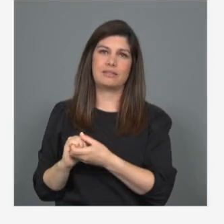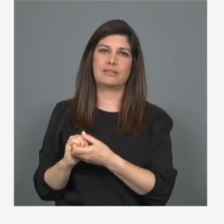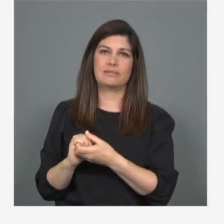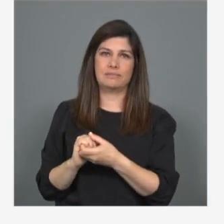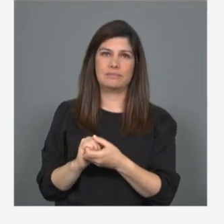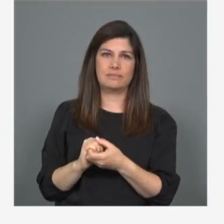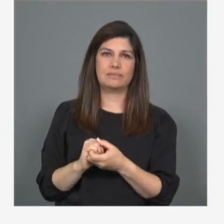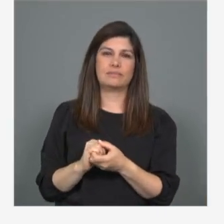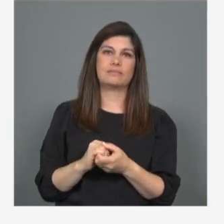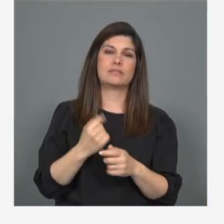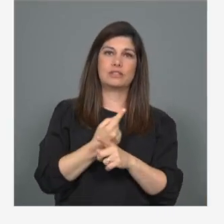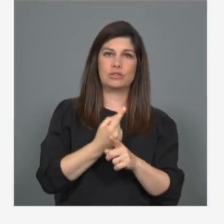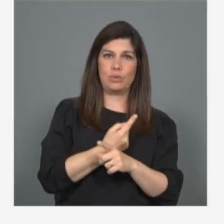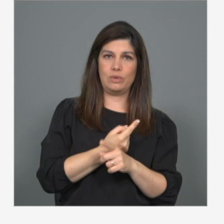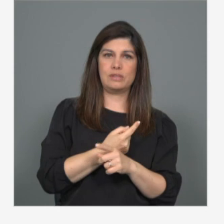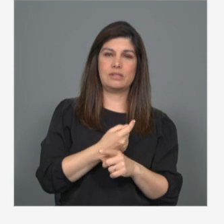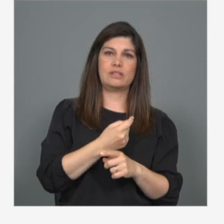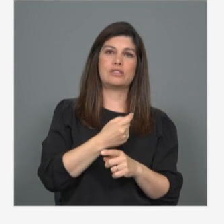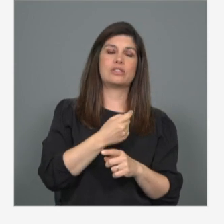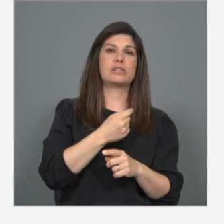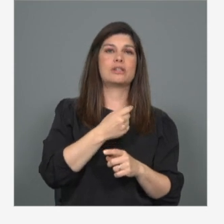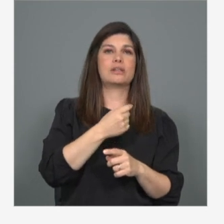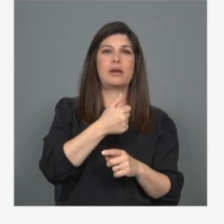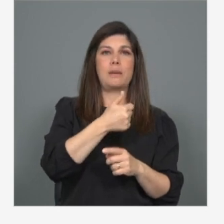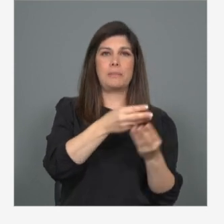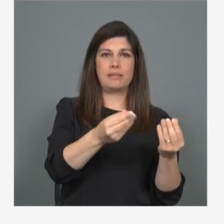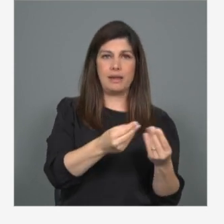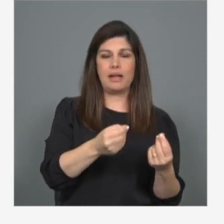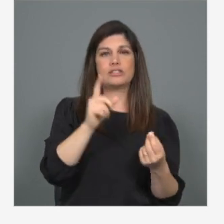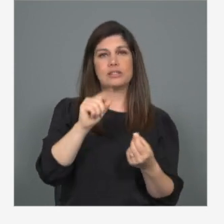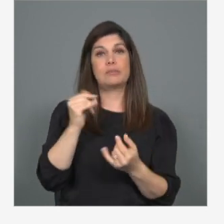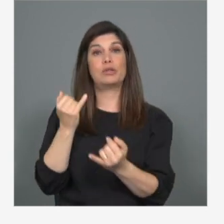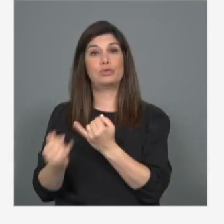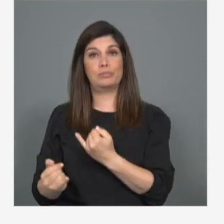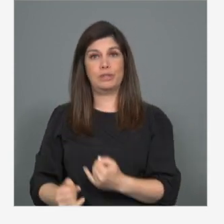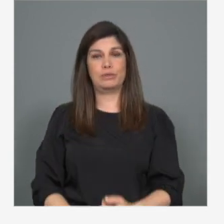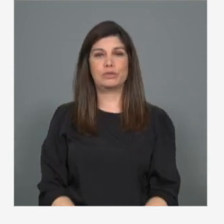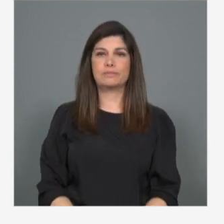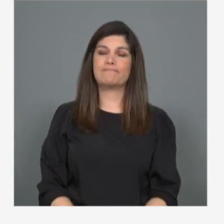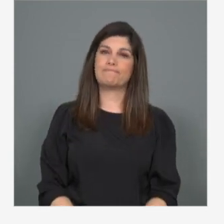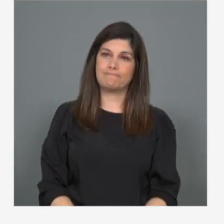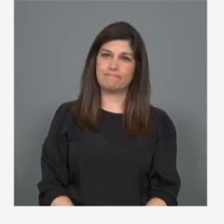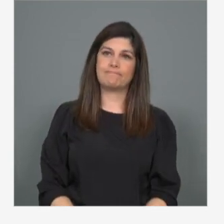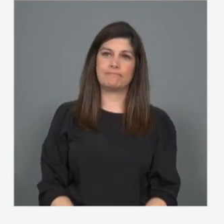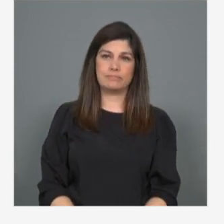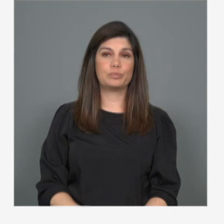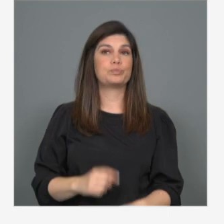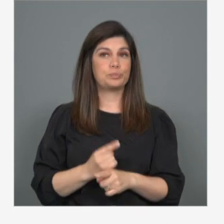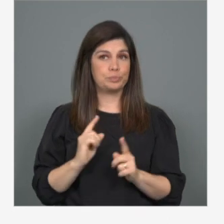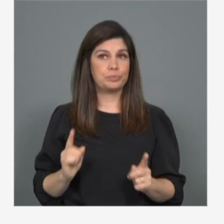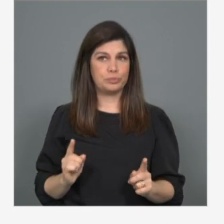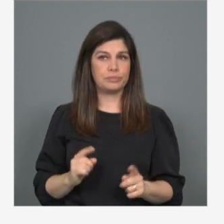seja nos bens como nos perigos. Sim, quer dizer, porquê? Porque